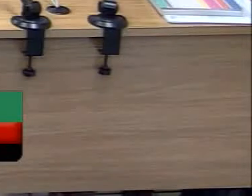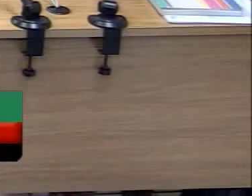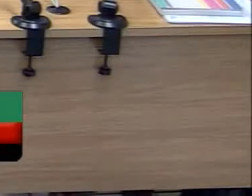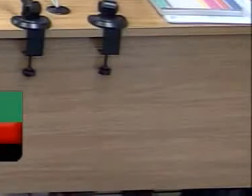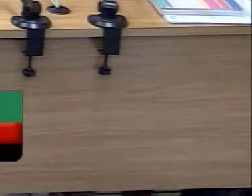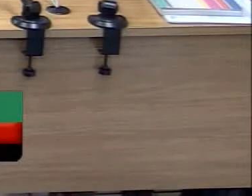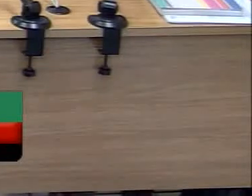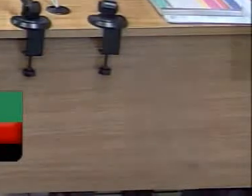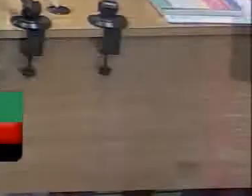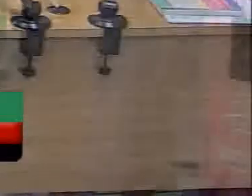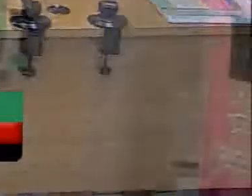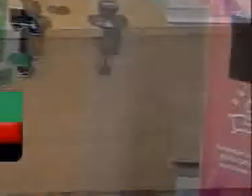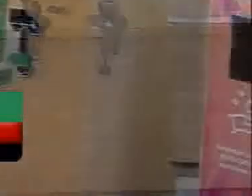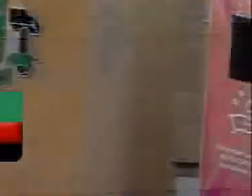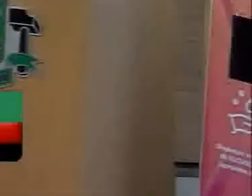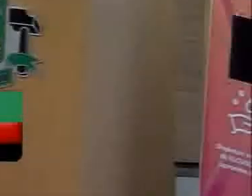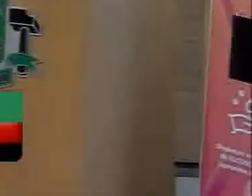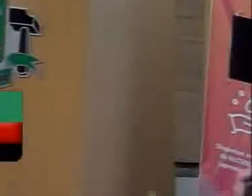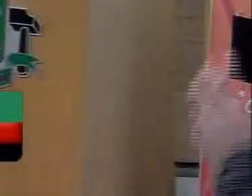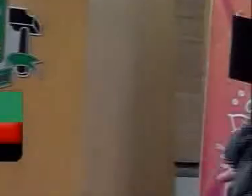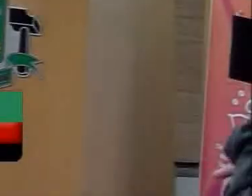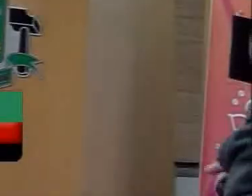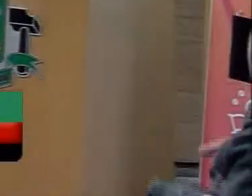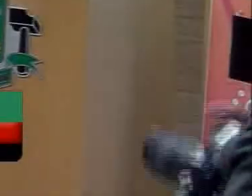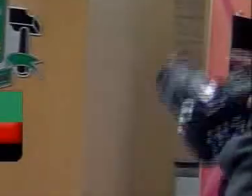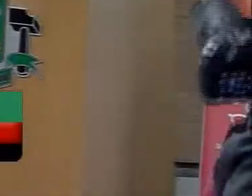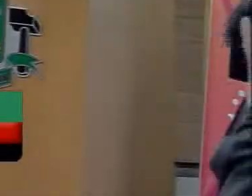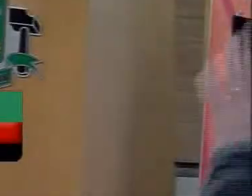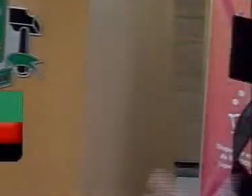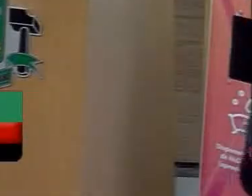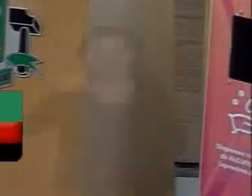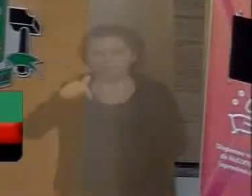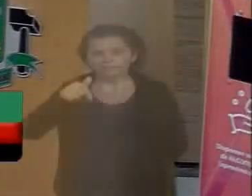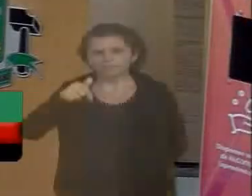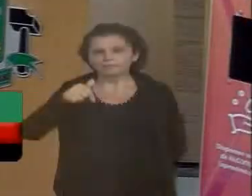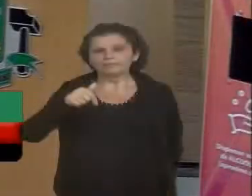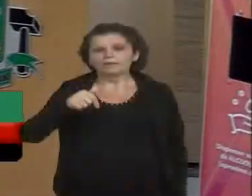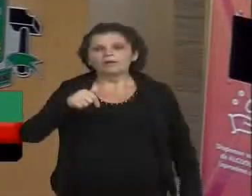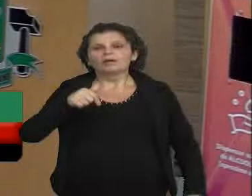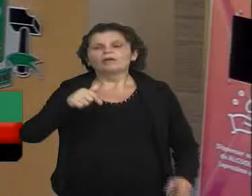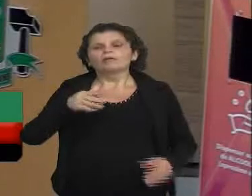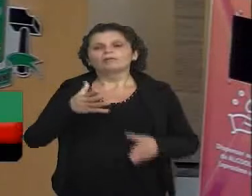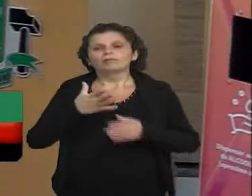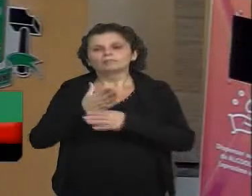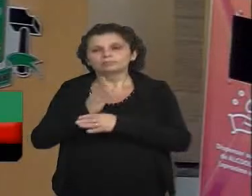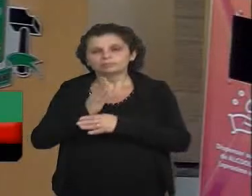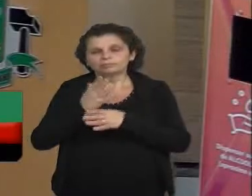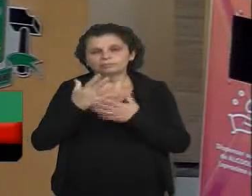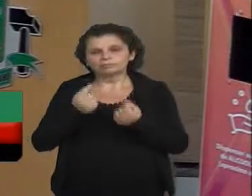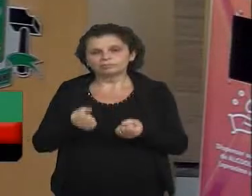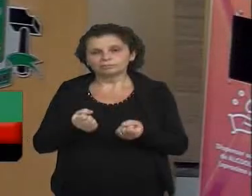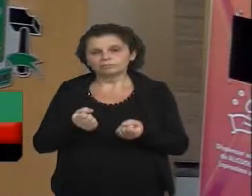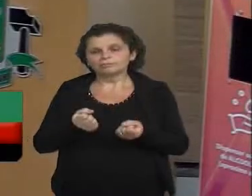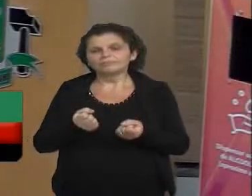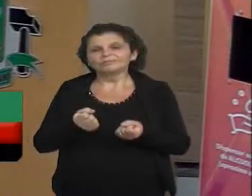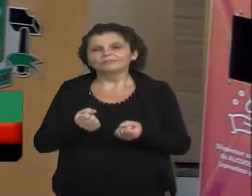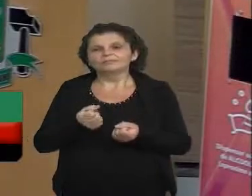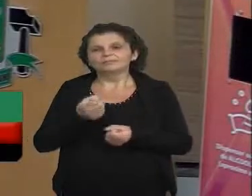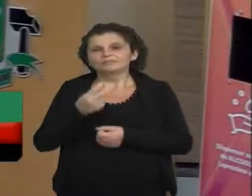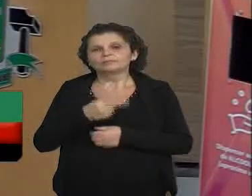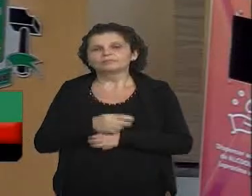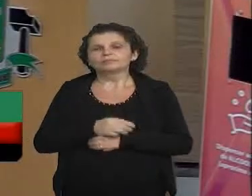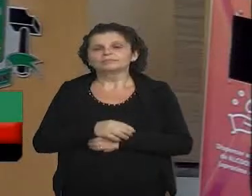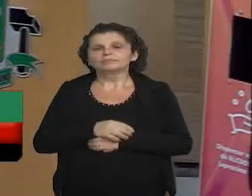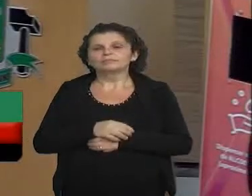iniciar. Senhor presidente, 17 votos favoráveis ao projeto de resolução número 5 de